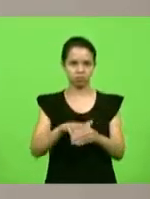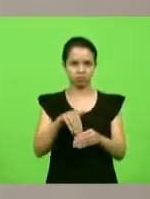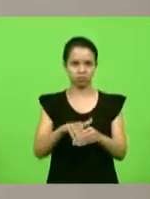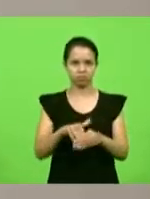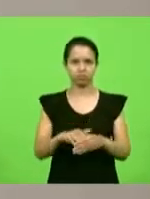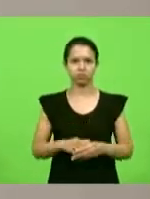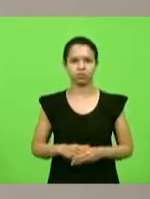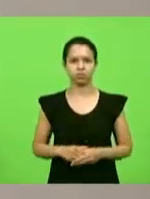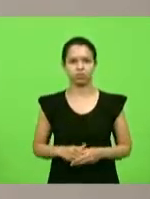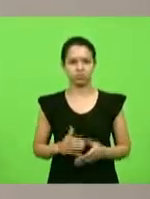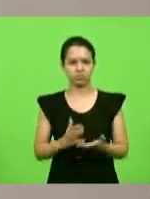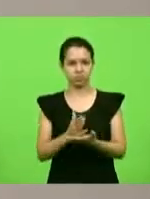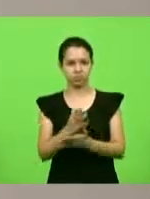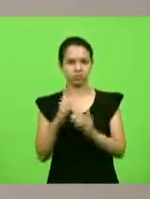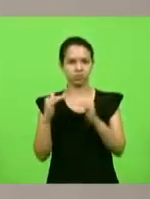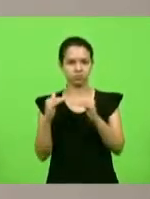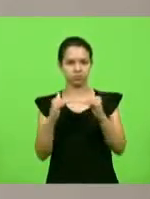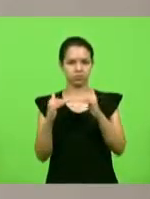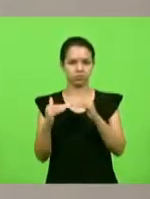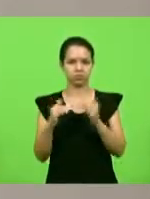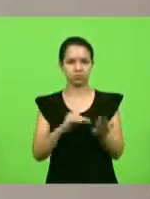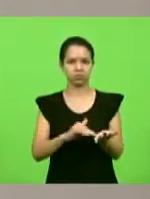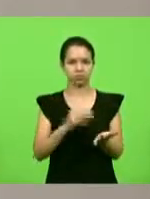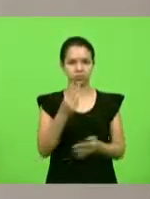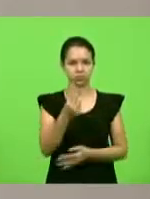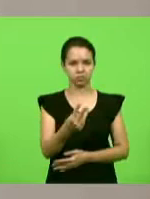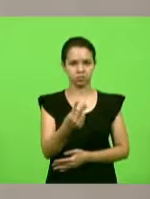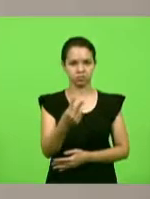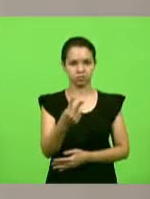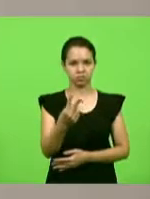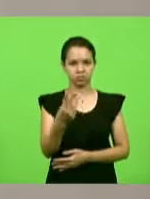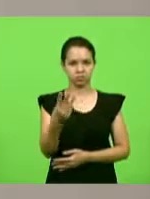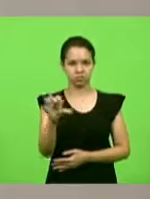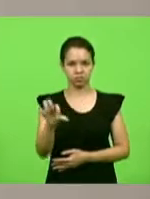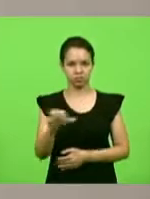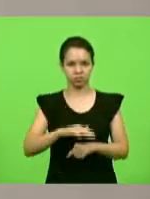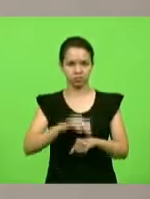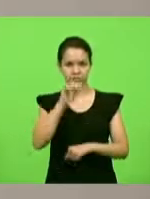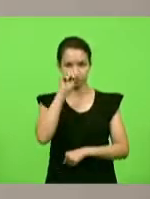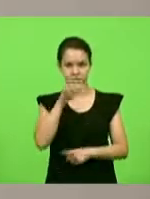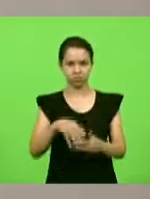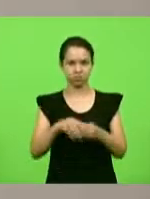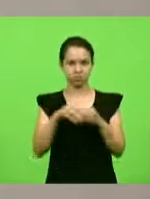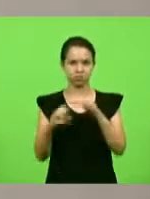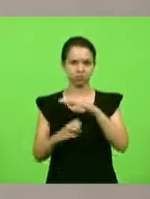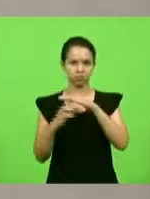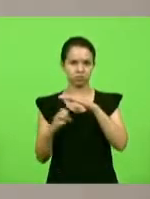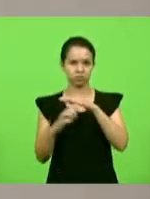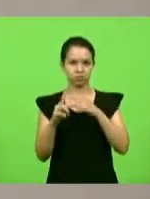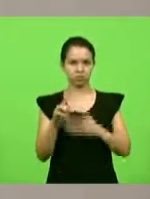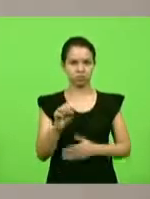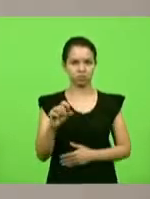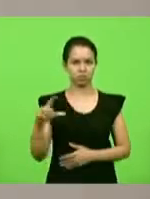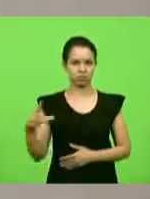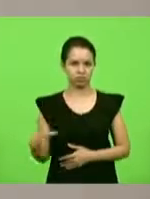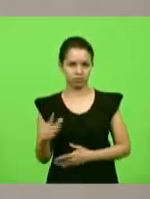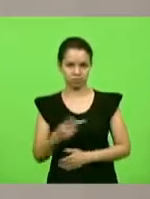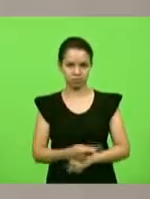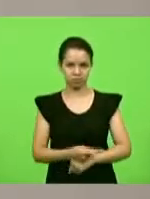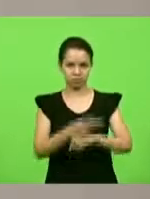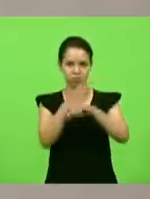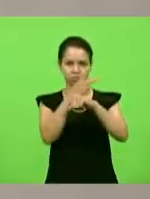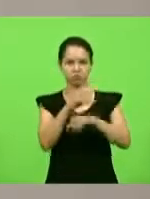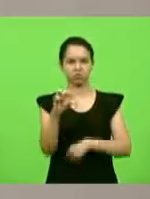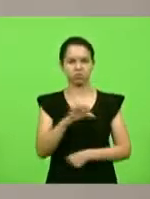encontram. Aprovado por unanimidade. Moção 239, autor, deputado João Amin, cumprimentando a empresa Cressol por ter sido premiada na 9ª edição